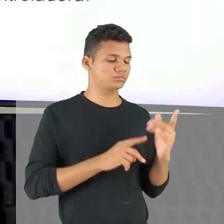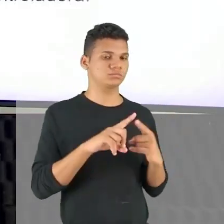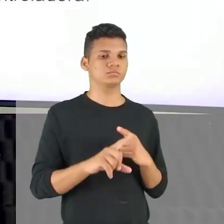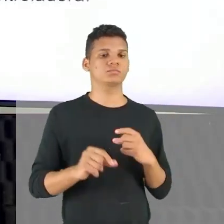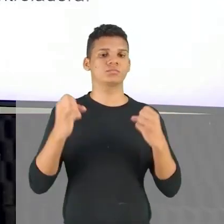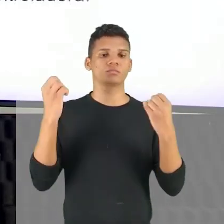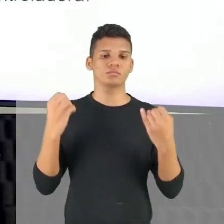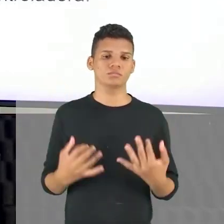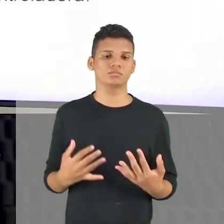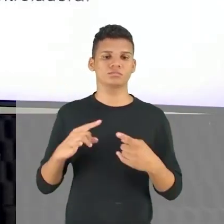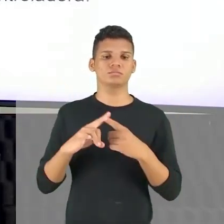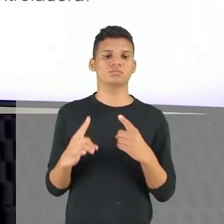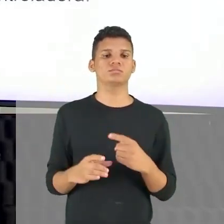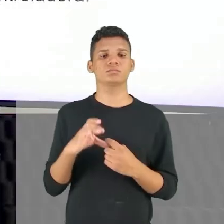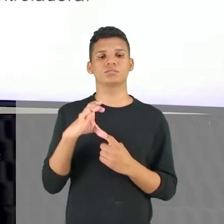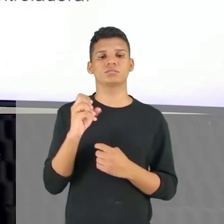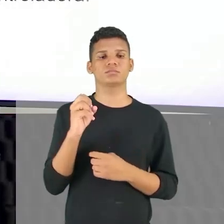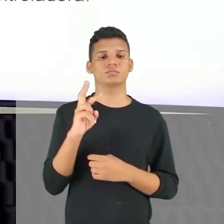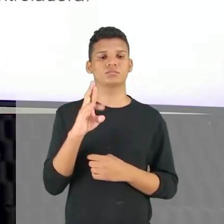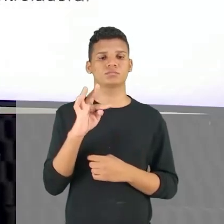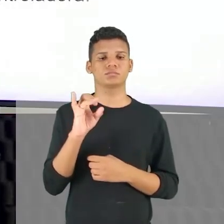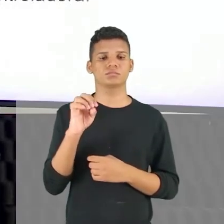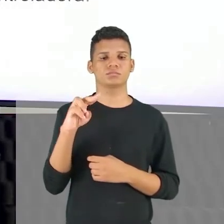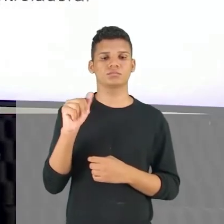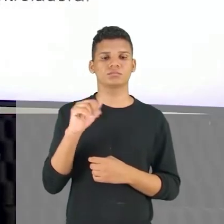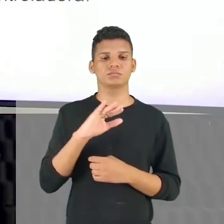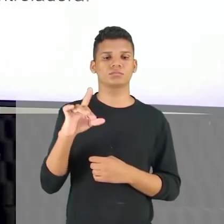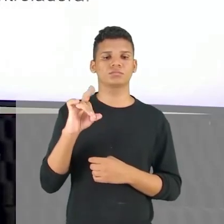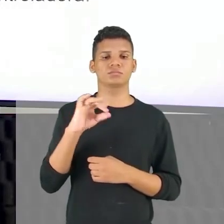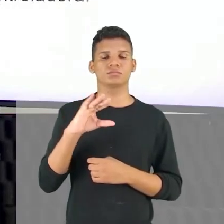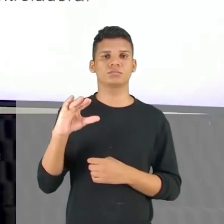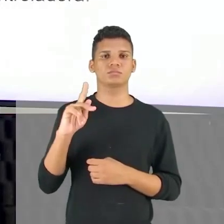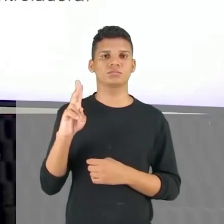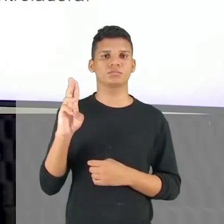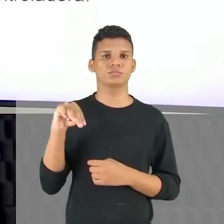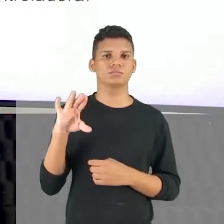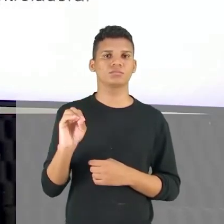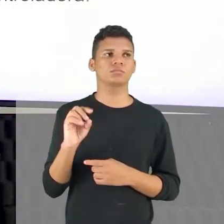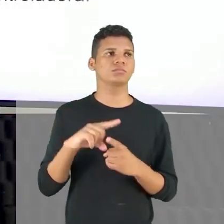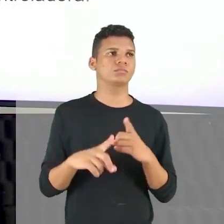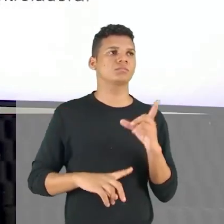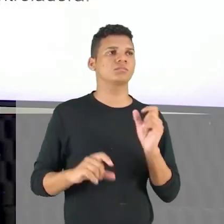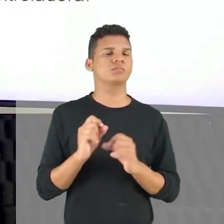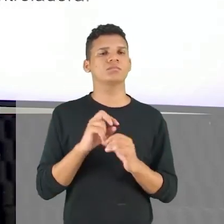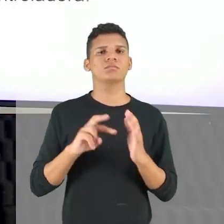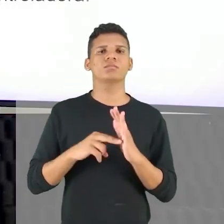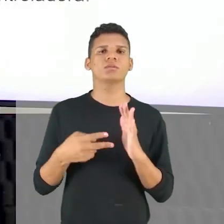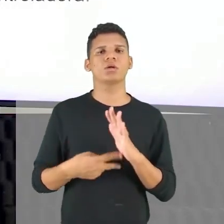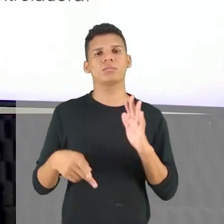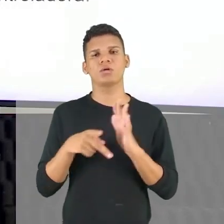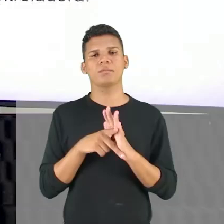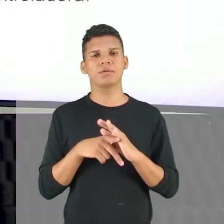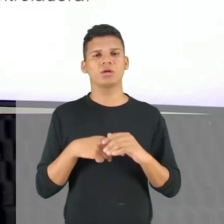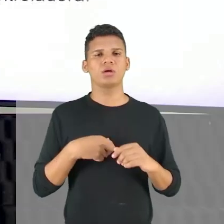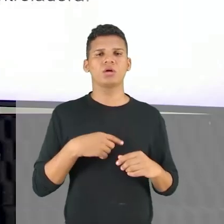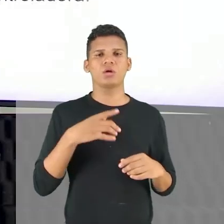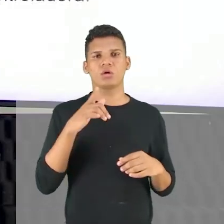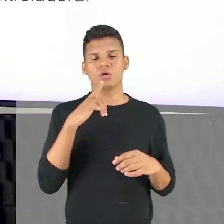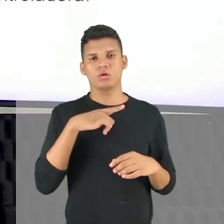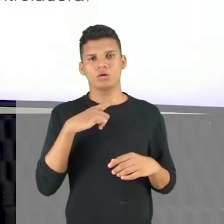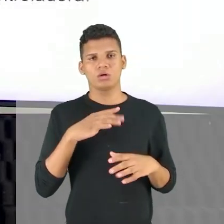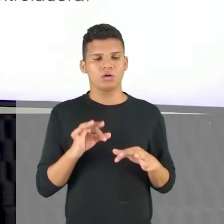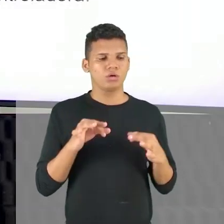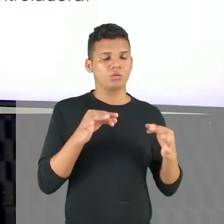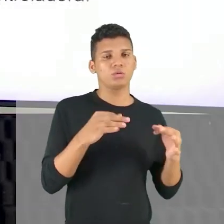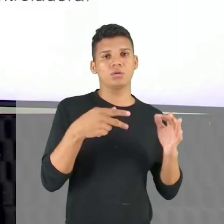que seria cortina de humo. Cortina de humo, né, é a cortina de fumaça. E o que é interessante aqui a gente entender, a